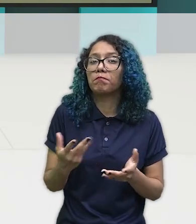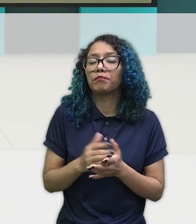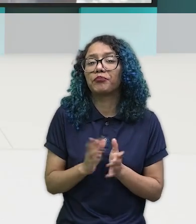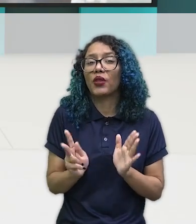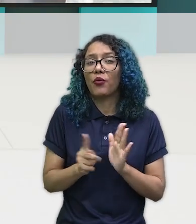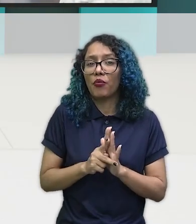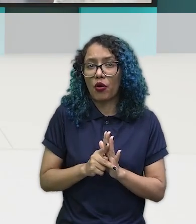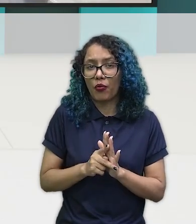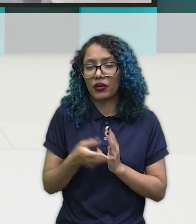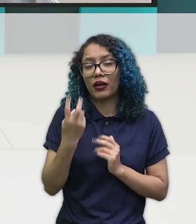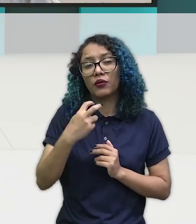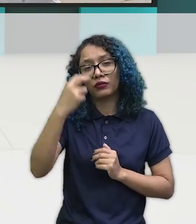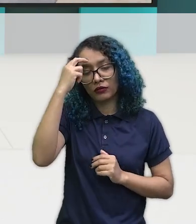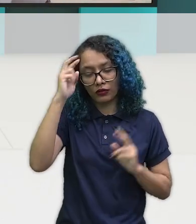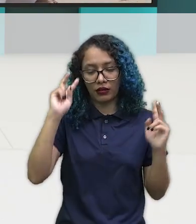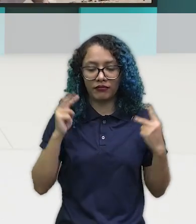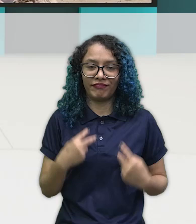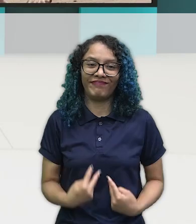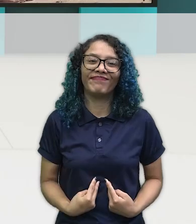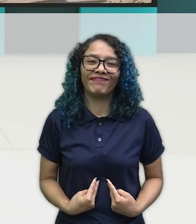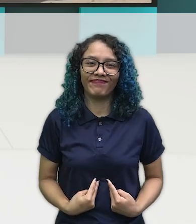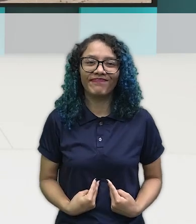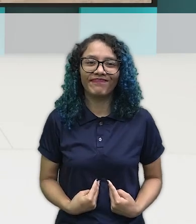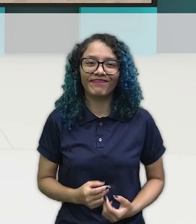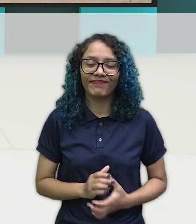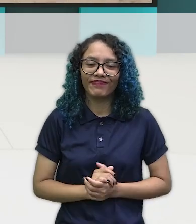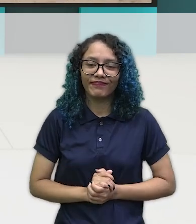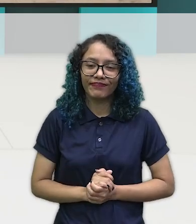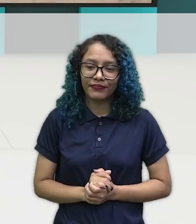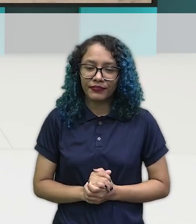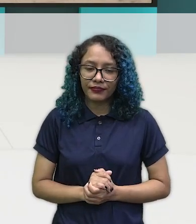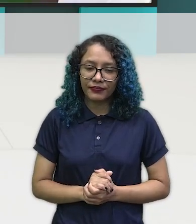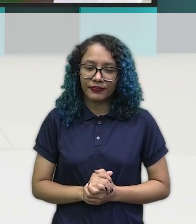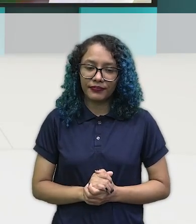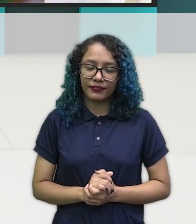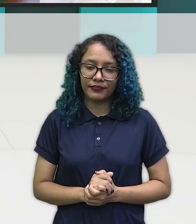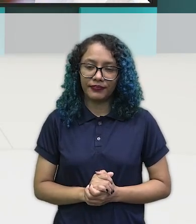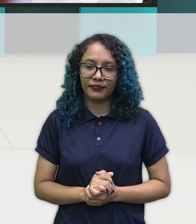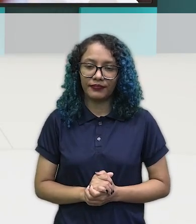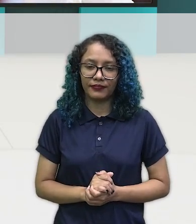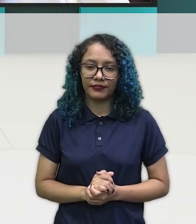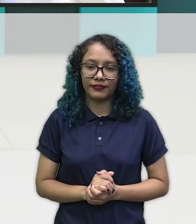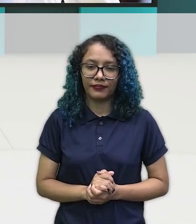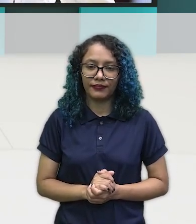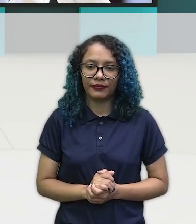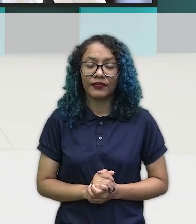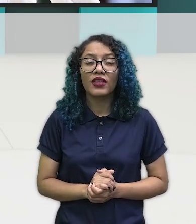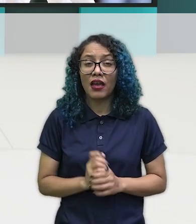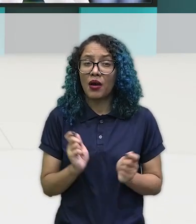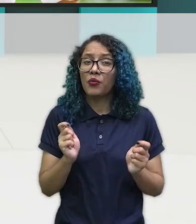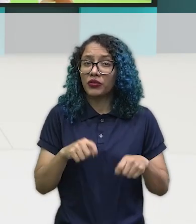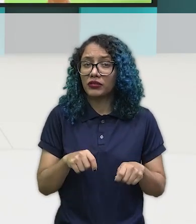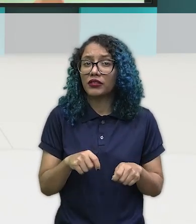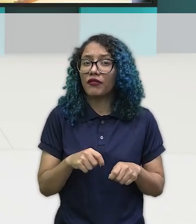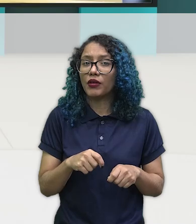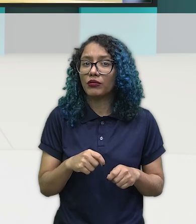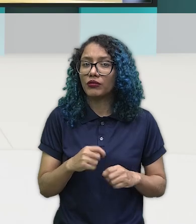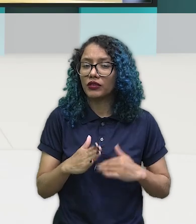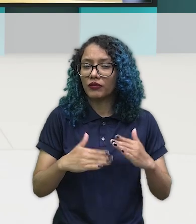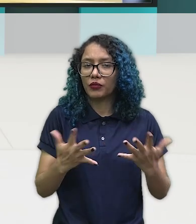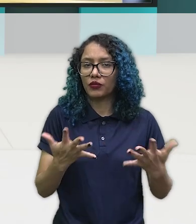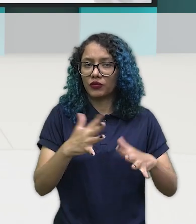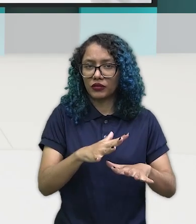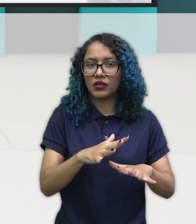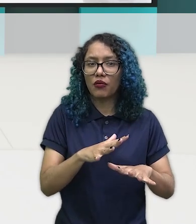da cultura humana isso, certo? Então, gente, a gente pode trabalhar a questão da inclusão, sim,